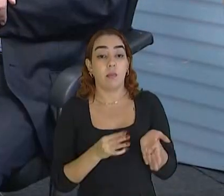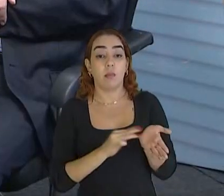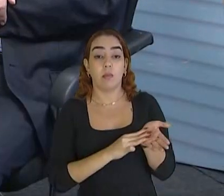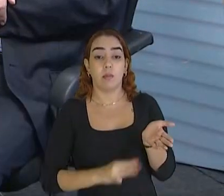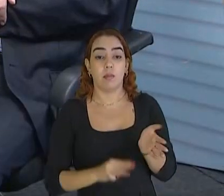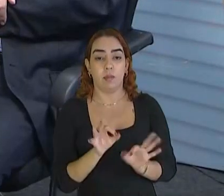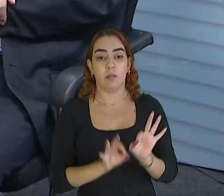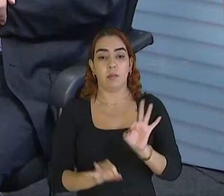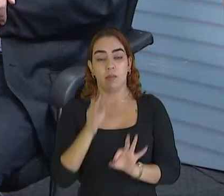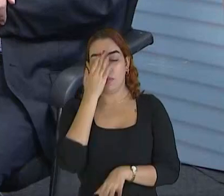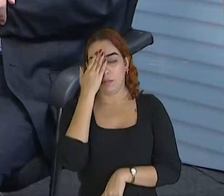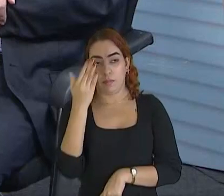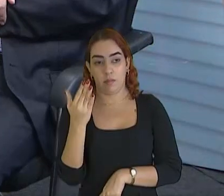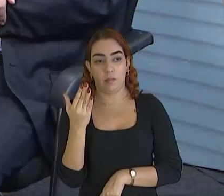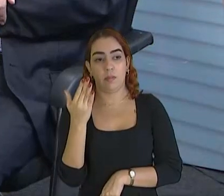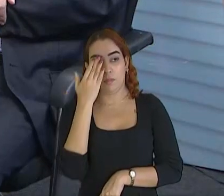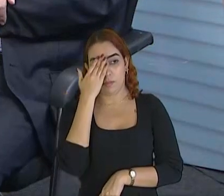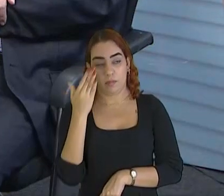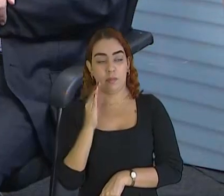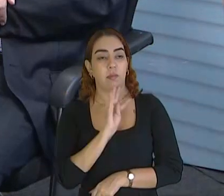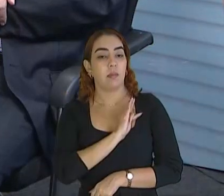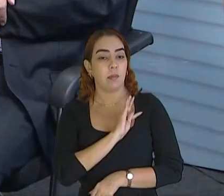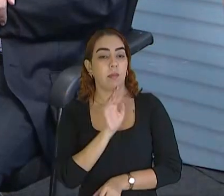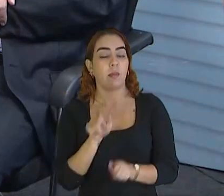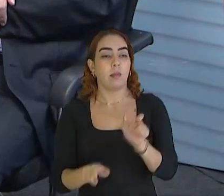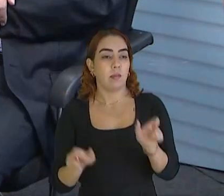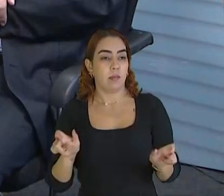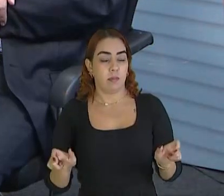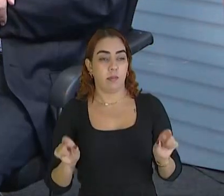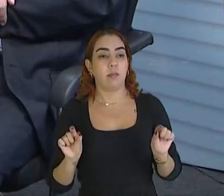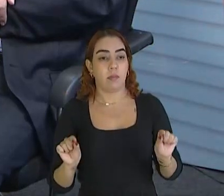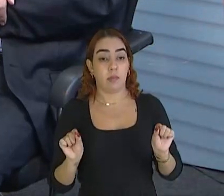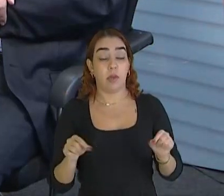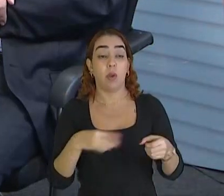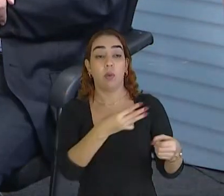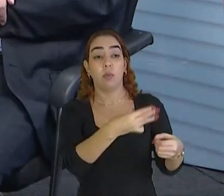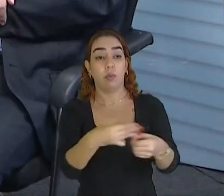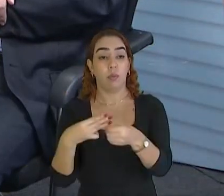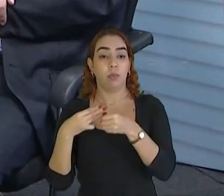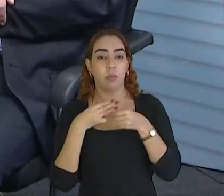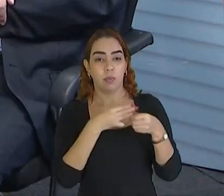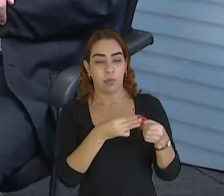equipe do Comitê de Prevenção, nós elaboramos uma metodologia para intervenção dos municípios, né?